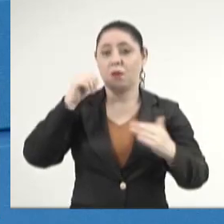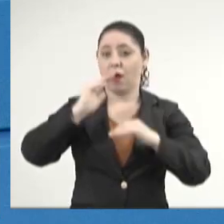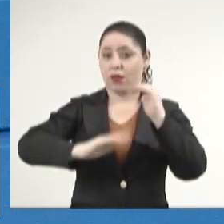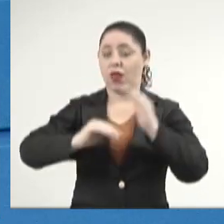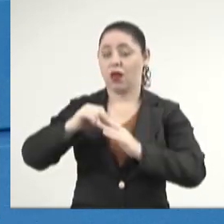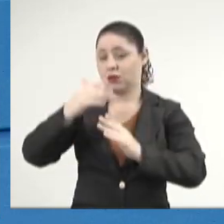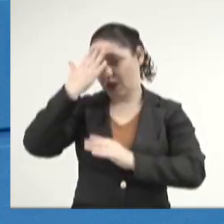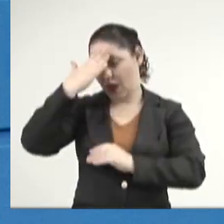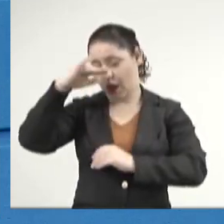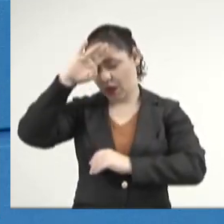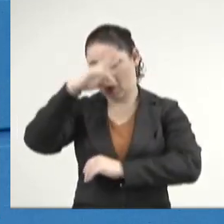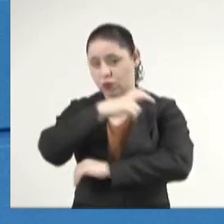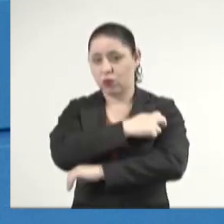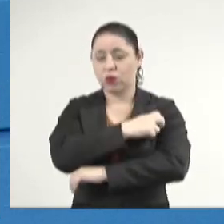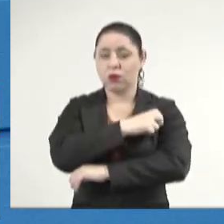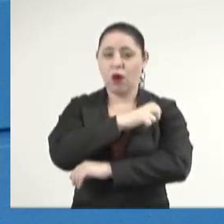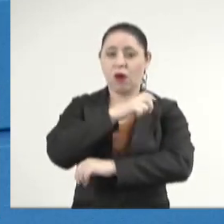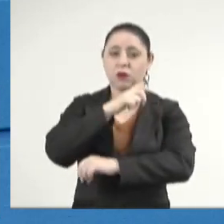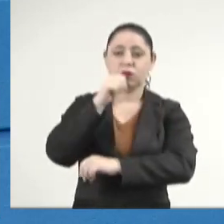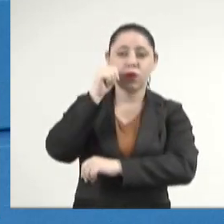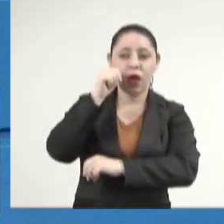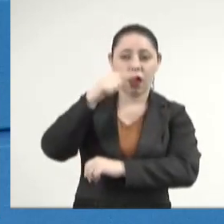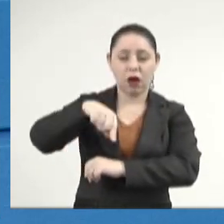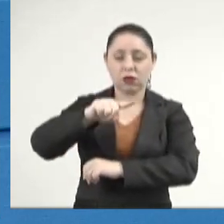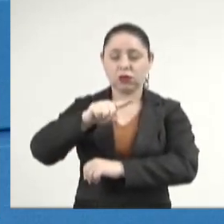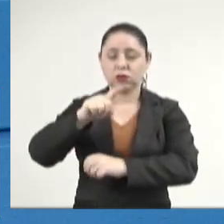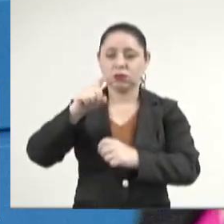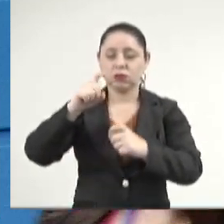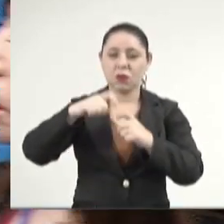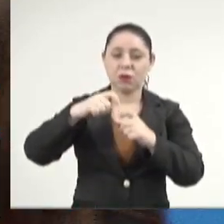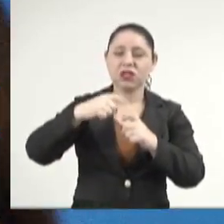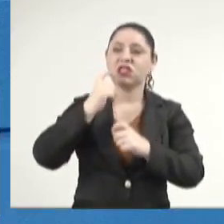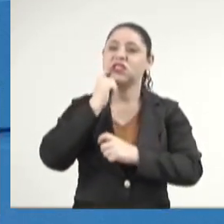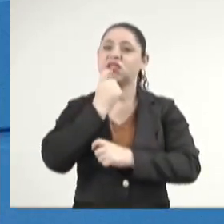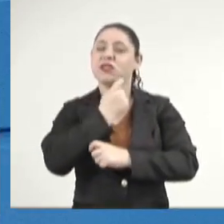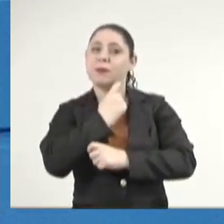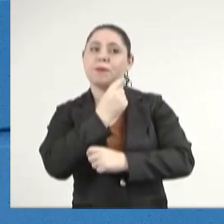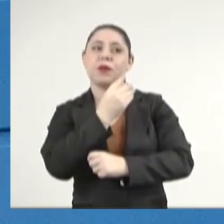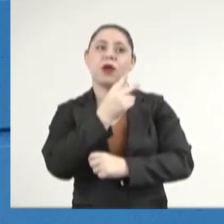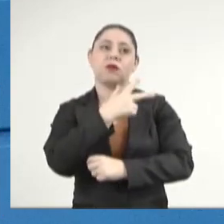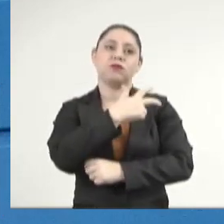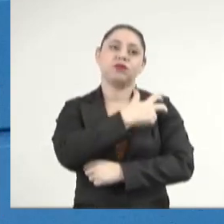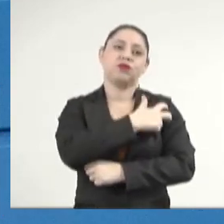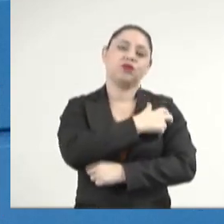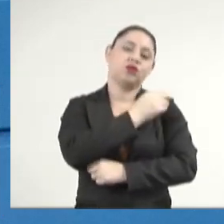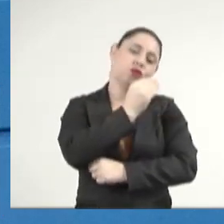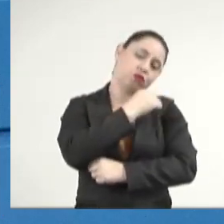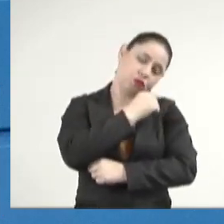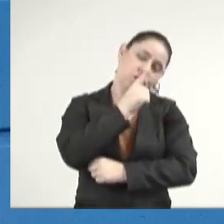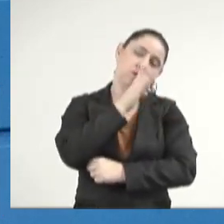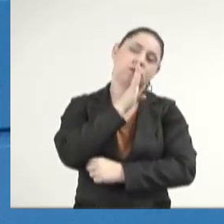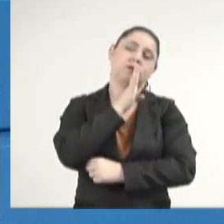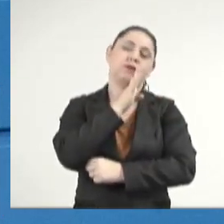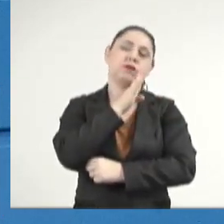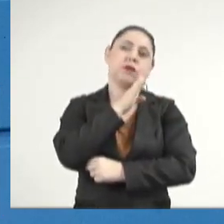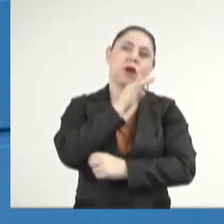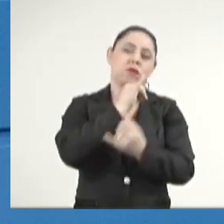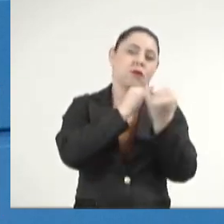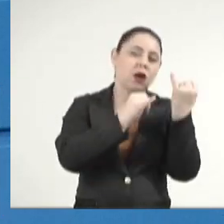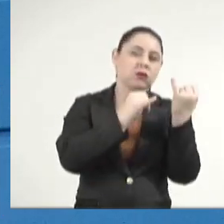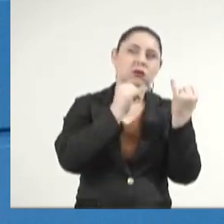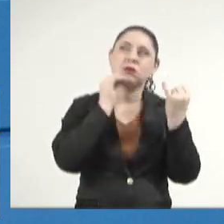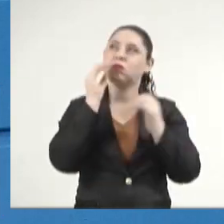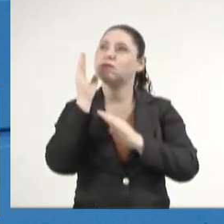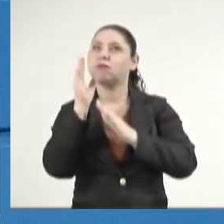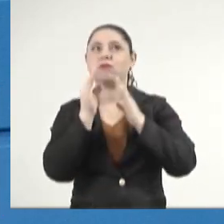mulheres, em momentos de procedimentos médicos, odontológicos, em que estejamos sedadas, inconscientes, total ou